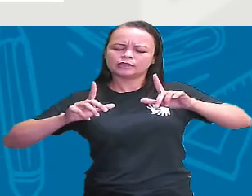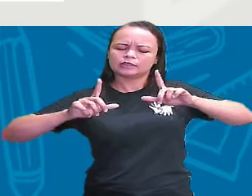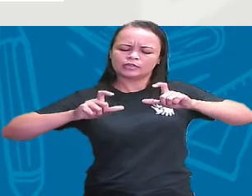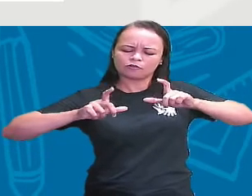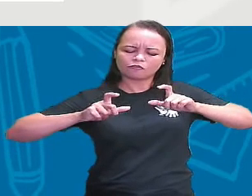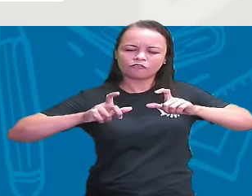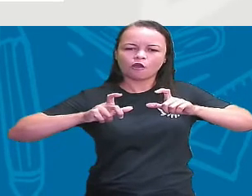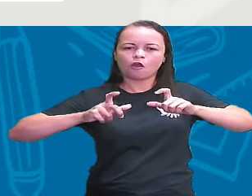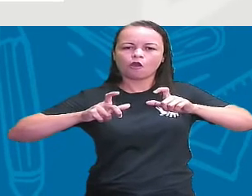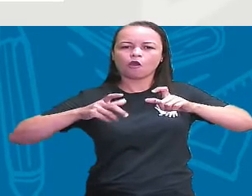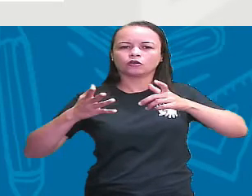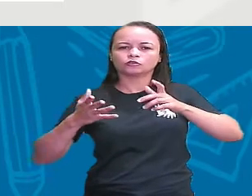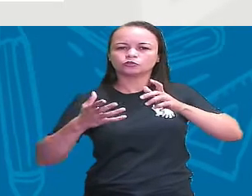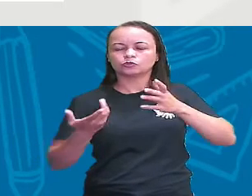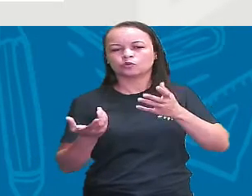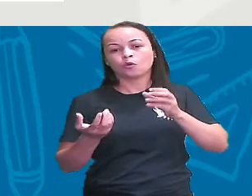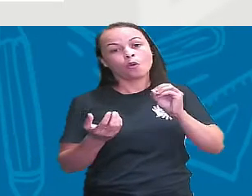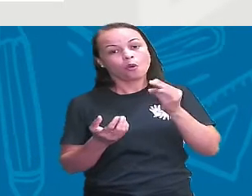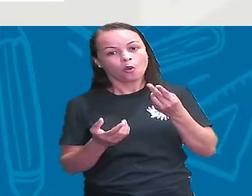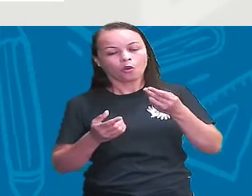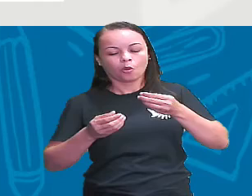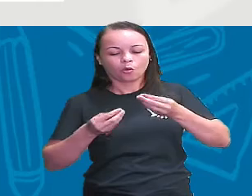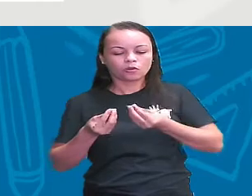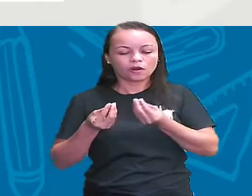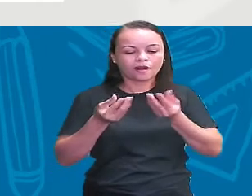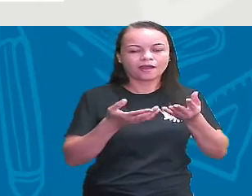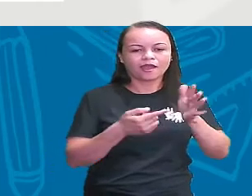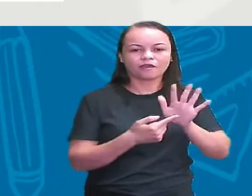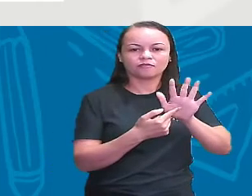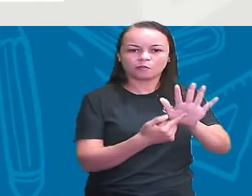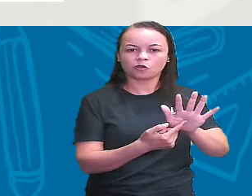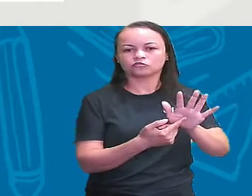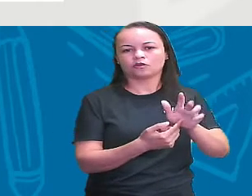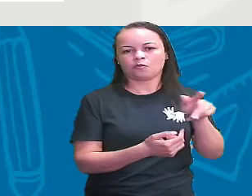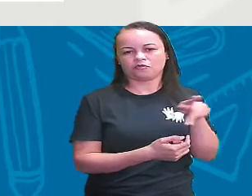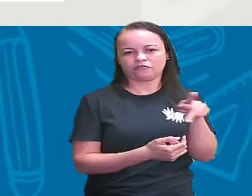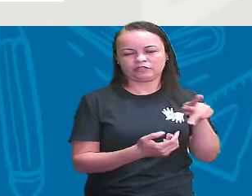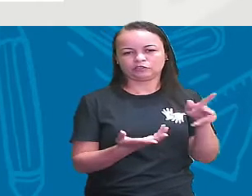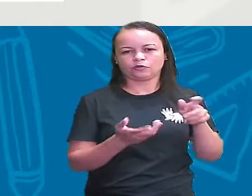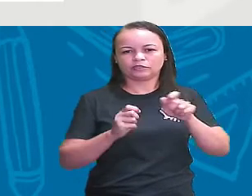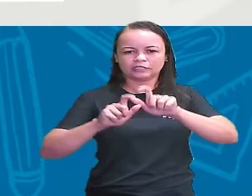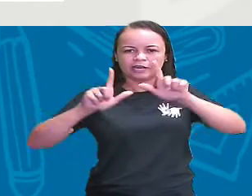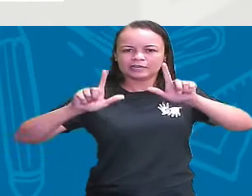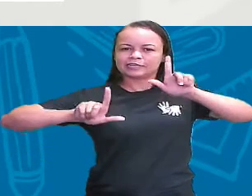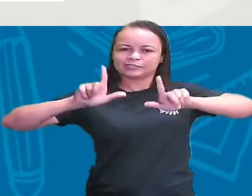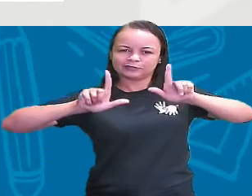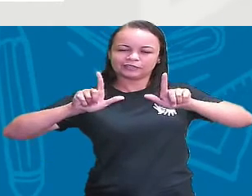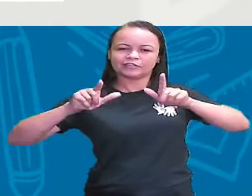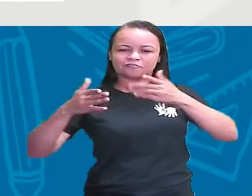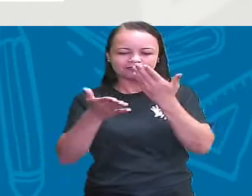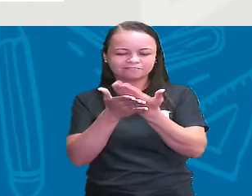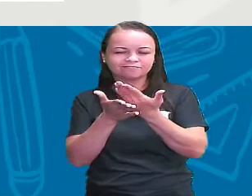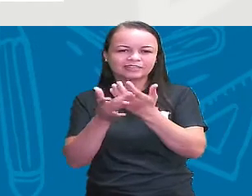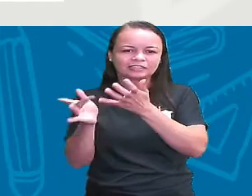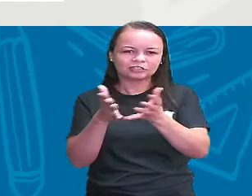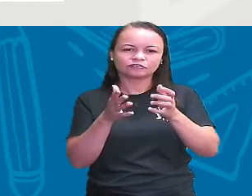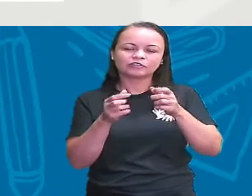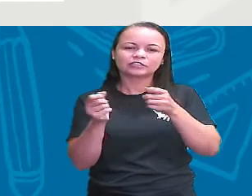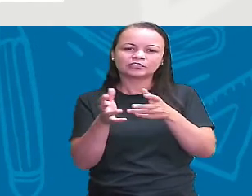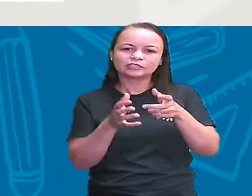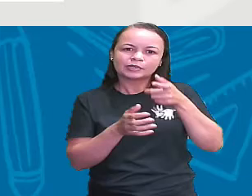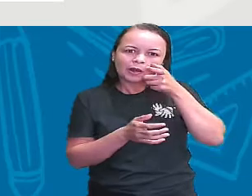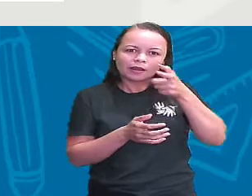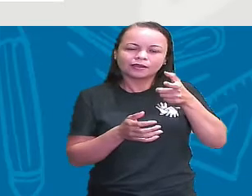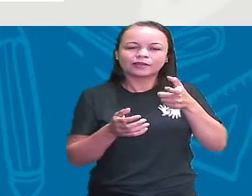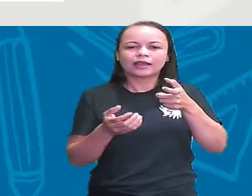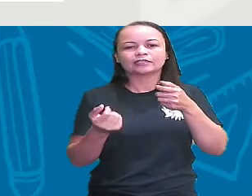ou se não, leva para o teu professor ver que você está ligadinho nas aulas da TV e que você não esquece, você está sempre ligado em todos